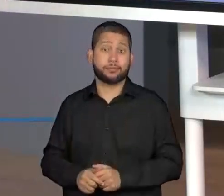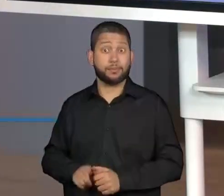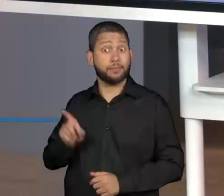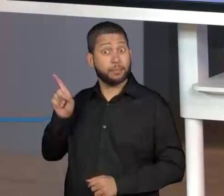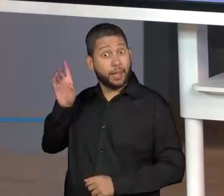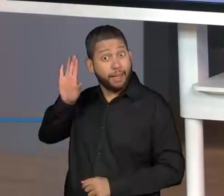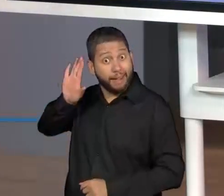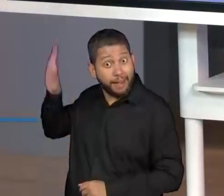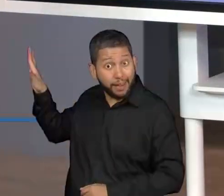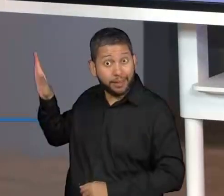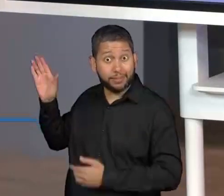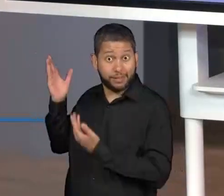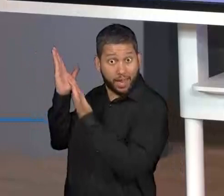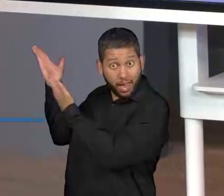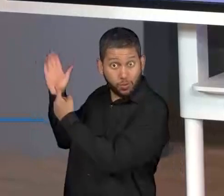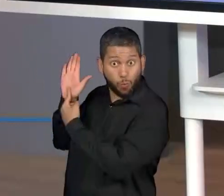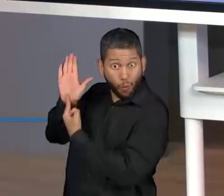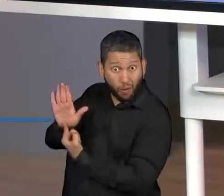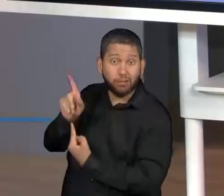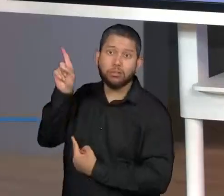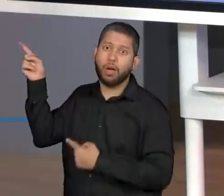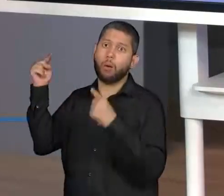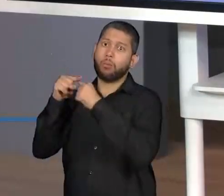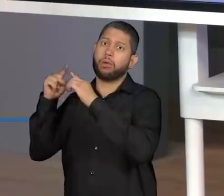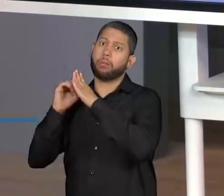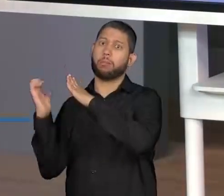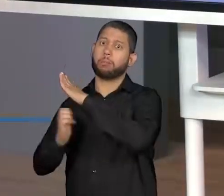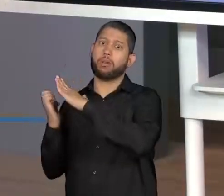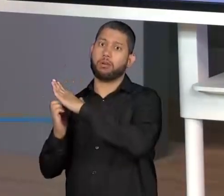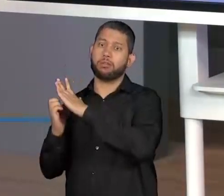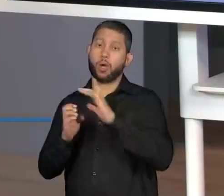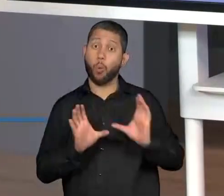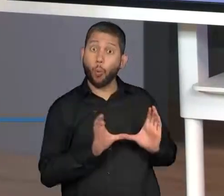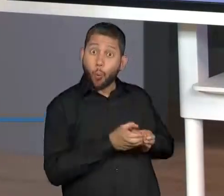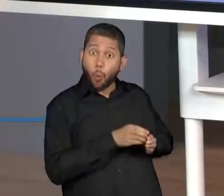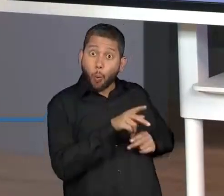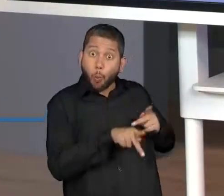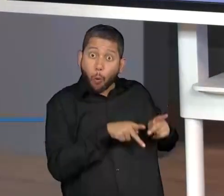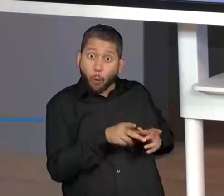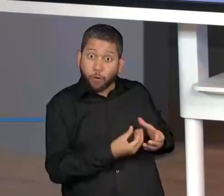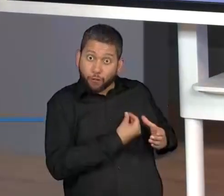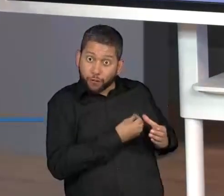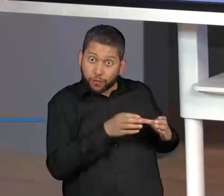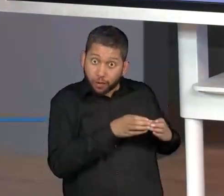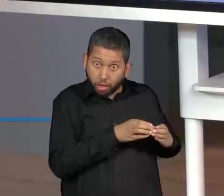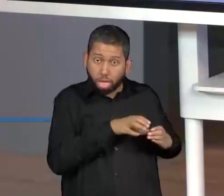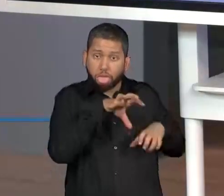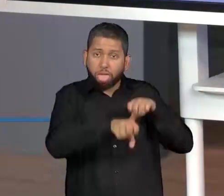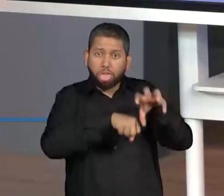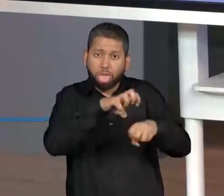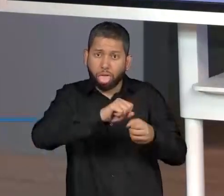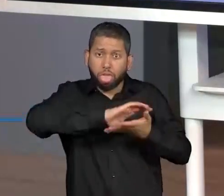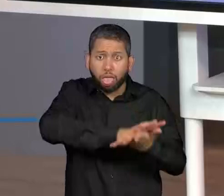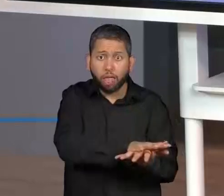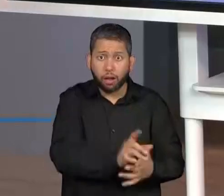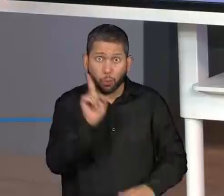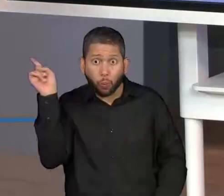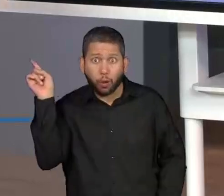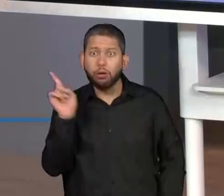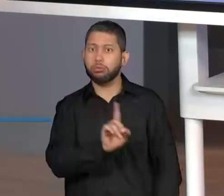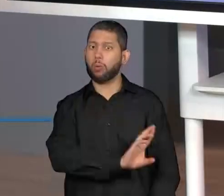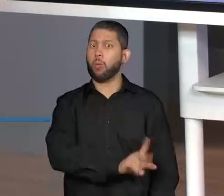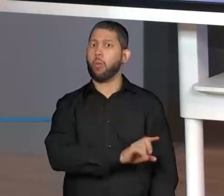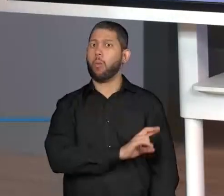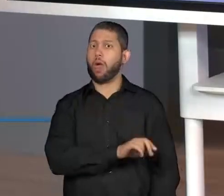Então, uma pequena população, um pequeno povoado não é capaz de fazer todo esse estrago na natureza. Isso é feito por